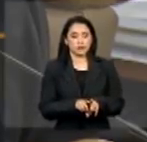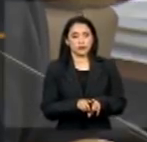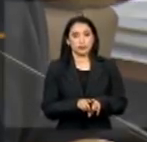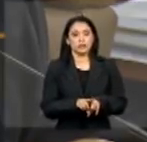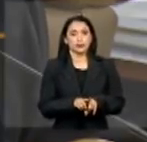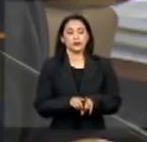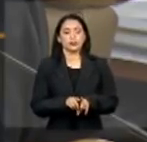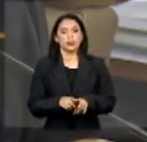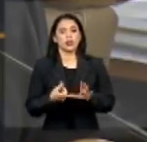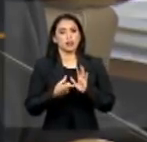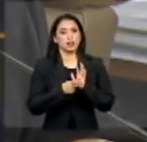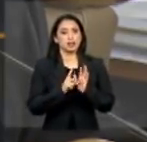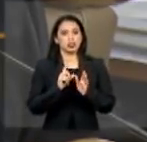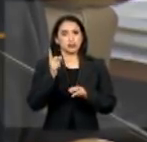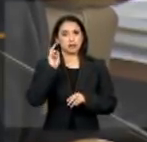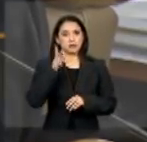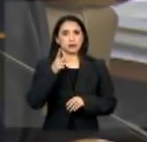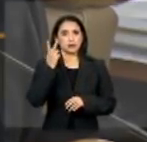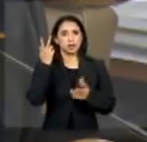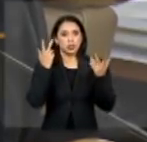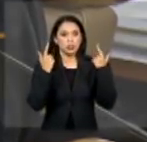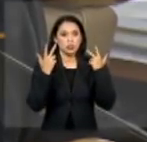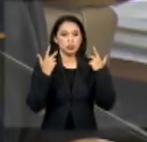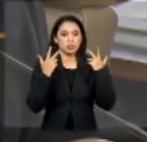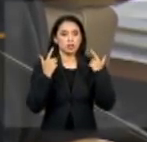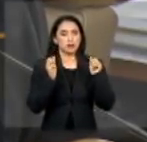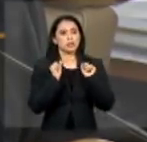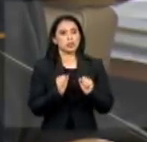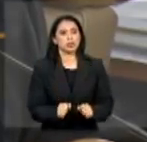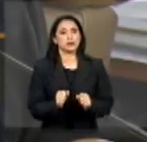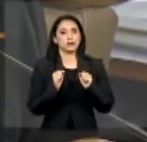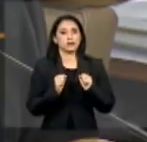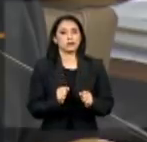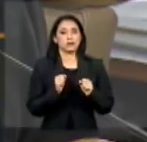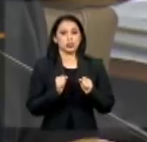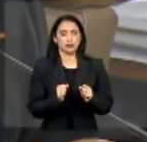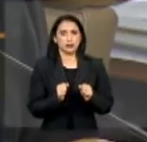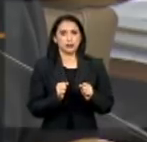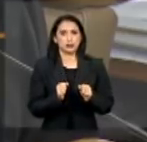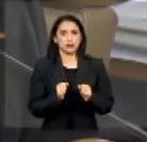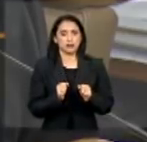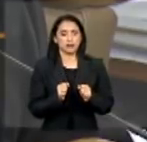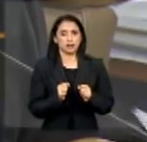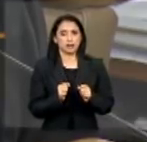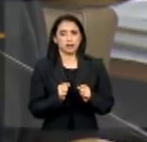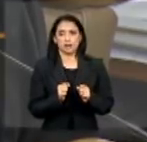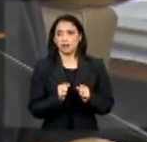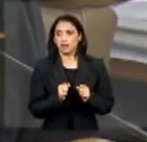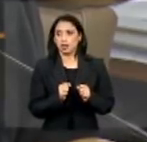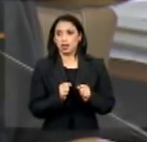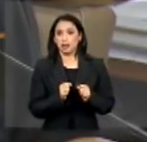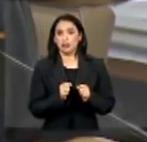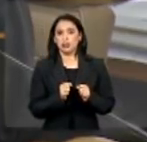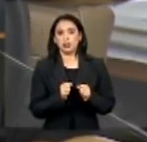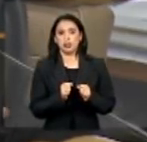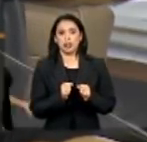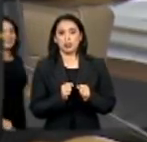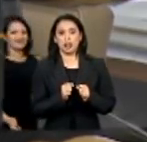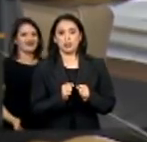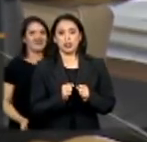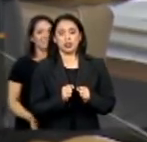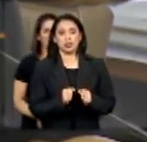consolidação normativa da possibilidade de realização de colaborações premiadas o código processo penal